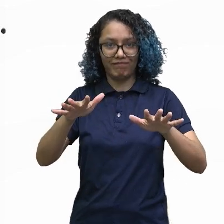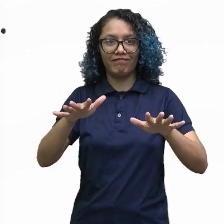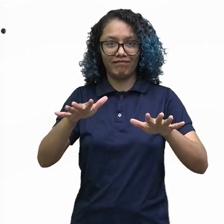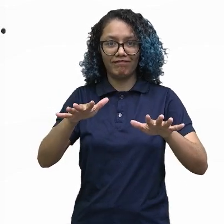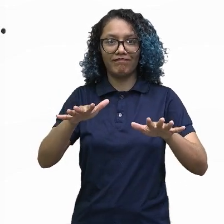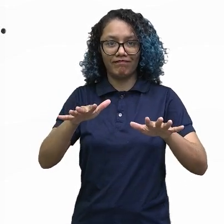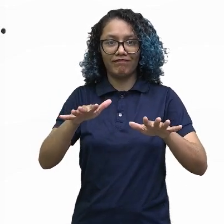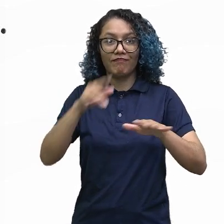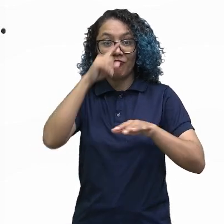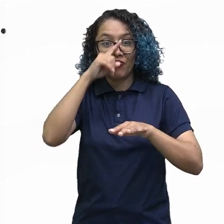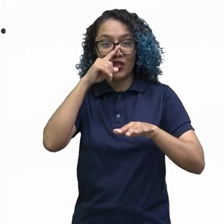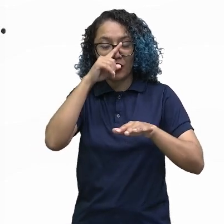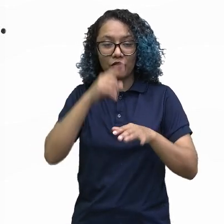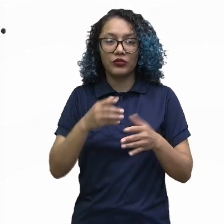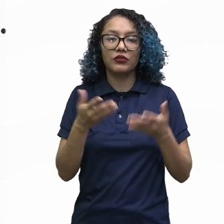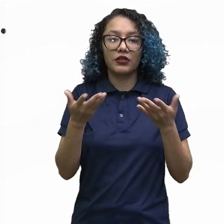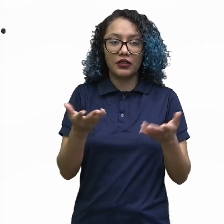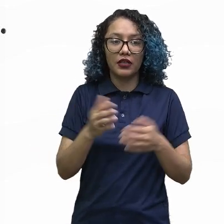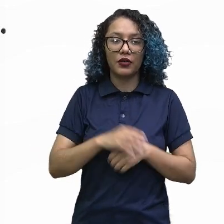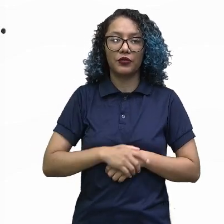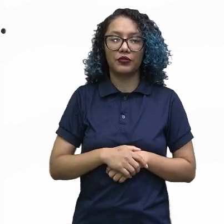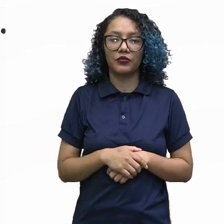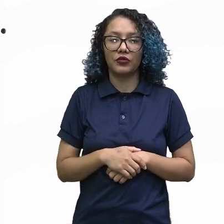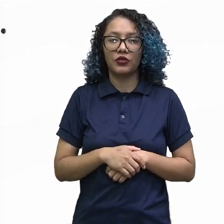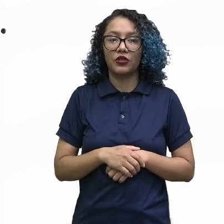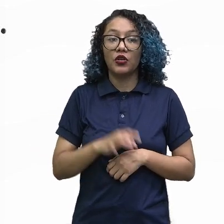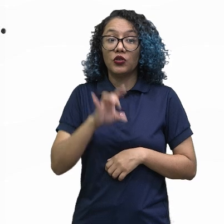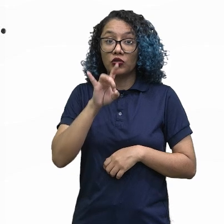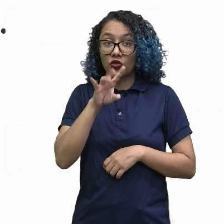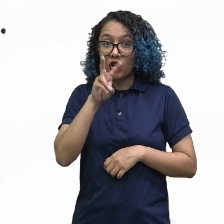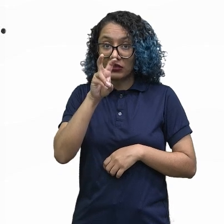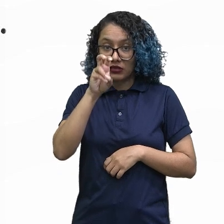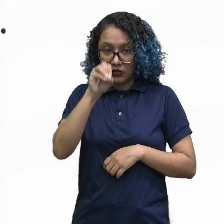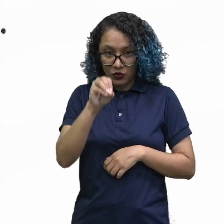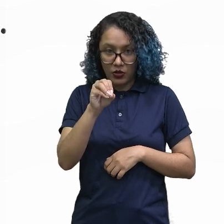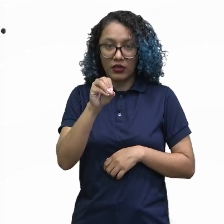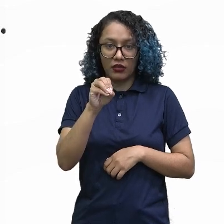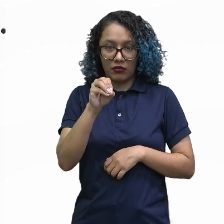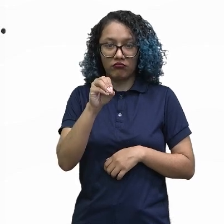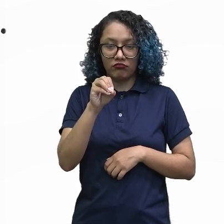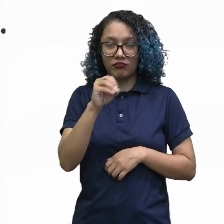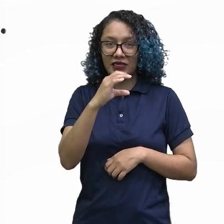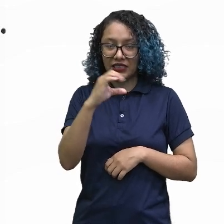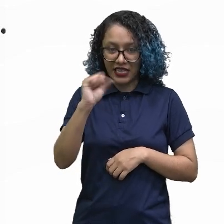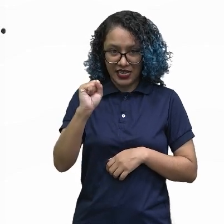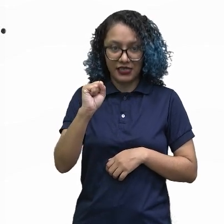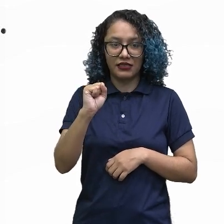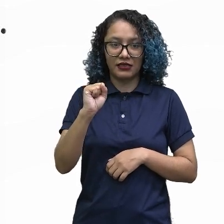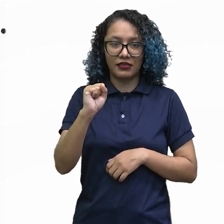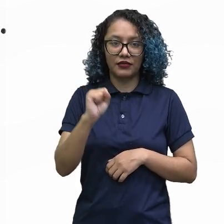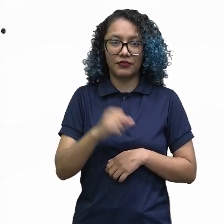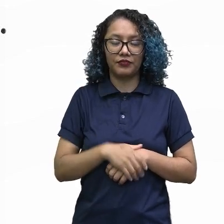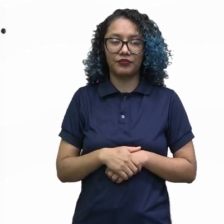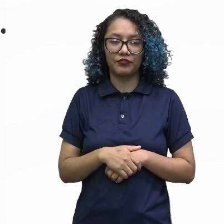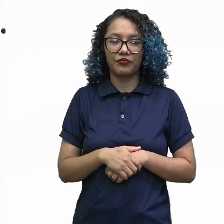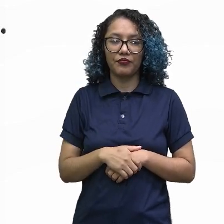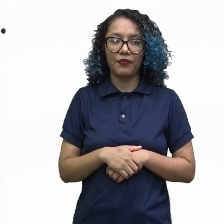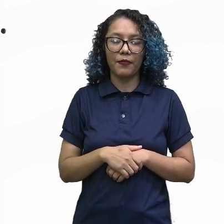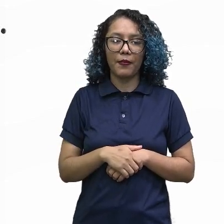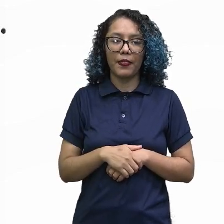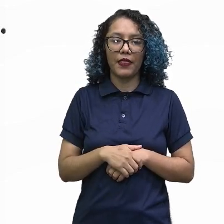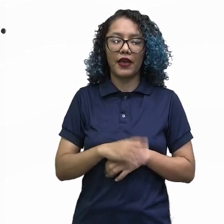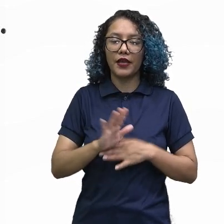restam 50 unidades de césio 137, tá? Então, 30 anos depois, nós temos 50